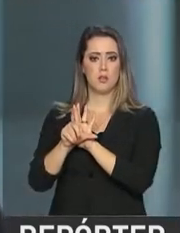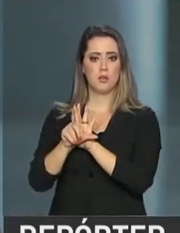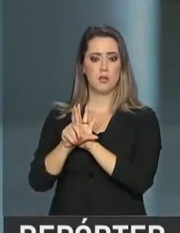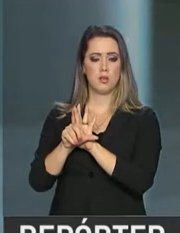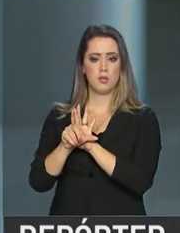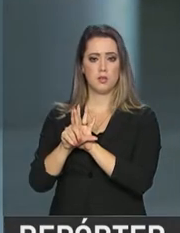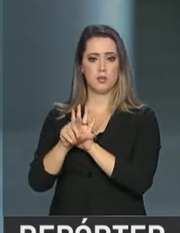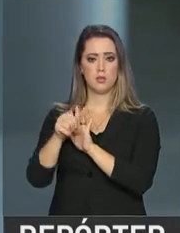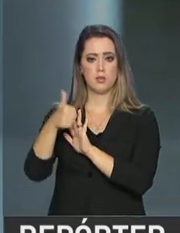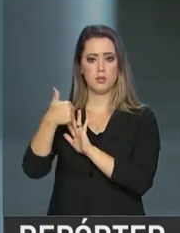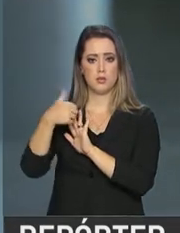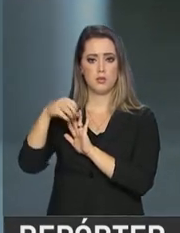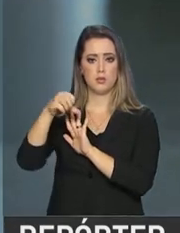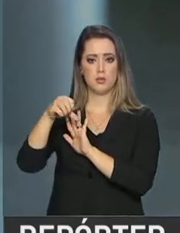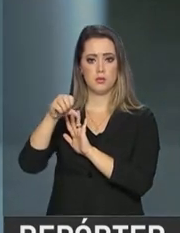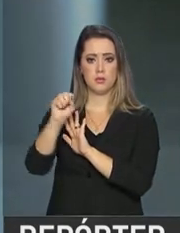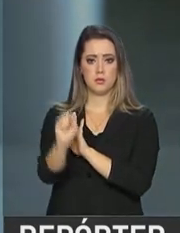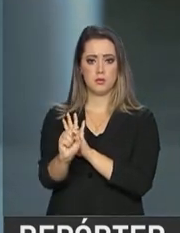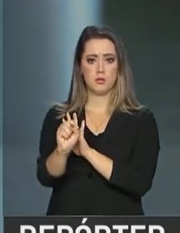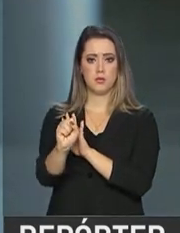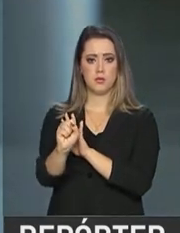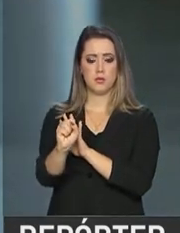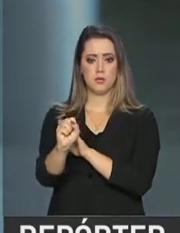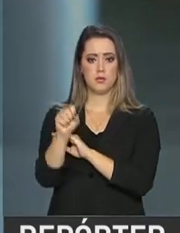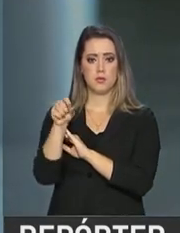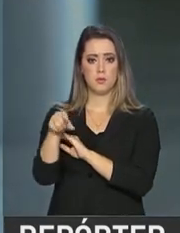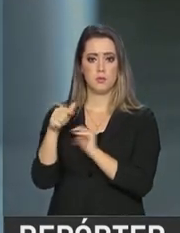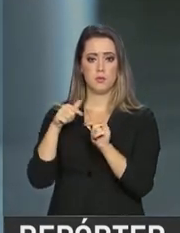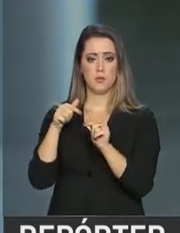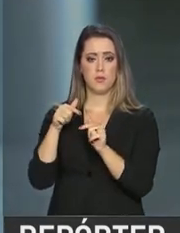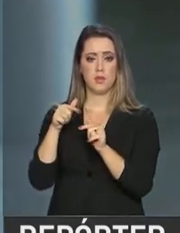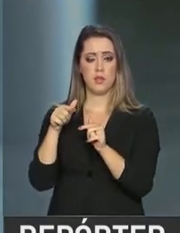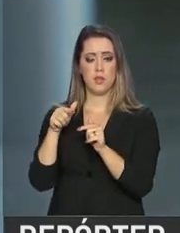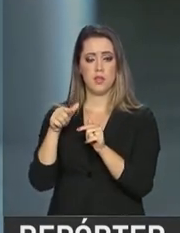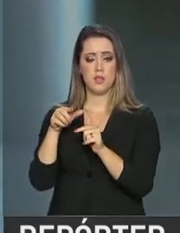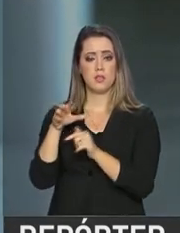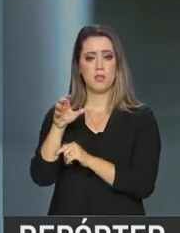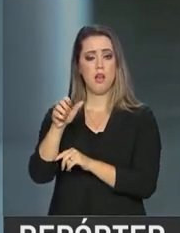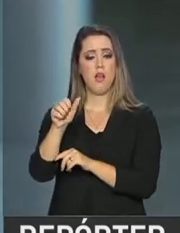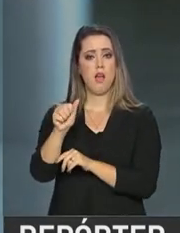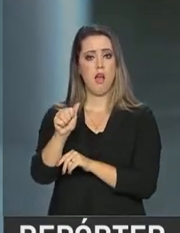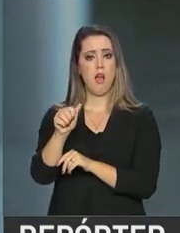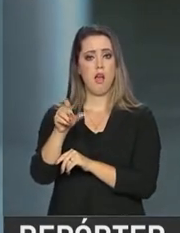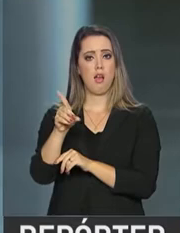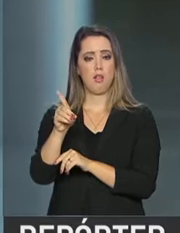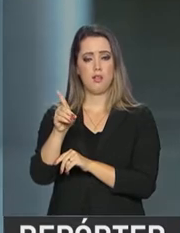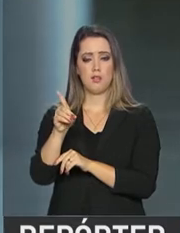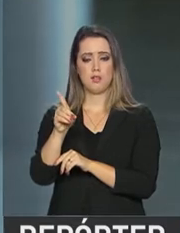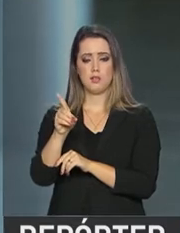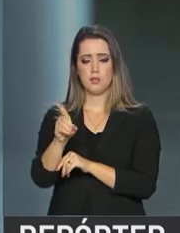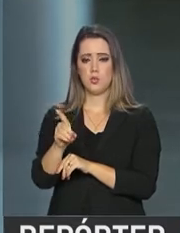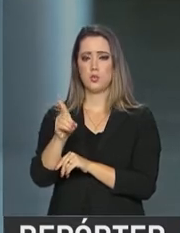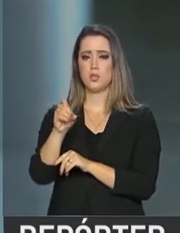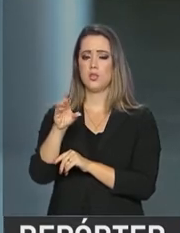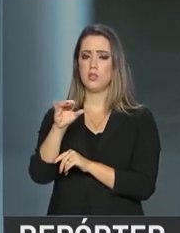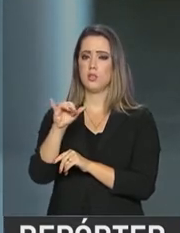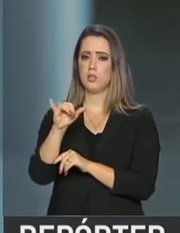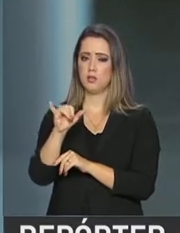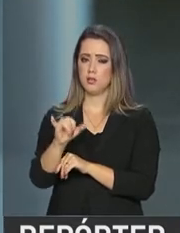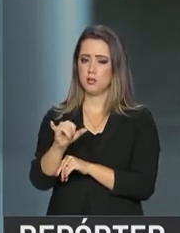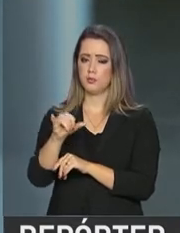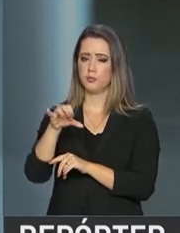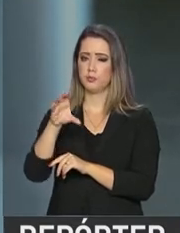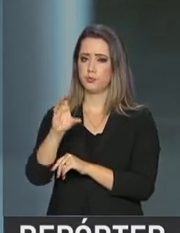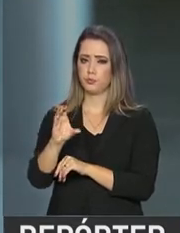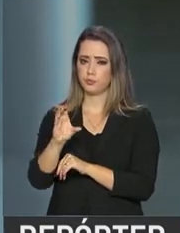1998 não obstante essa ação direta de inconstitucionalidade teve sua primeira fase de julgamento é